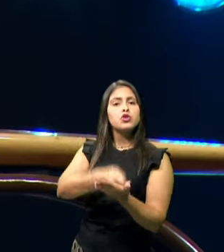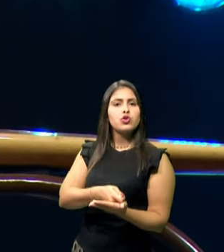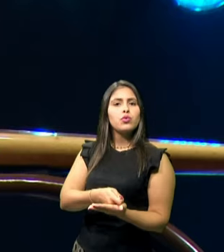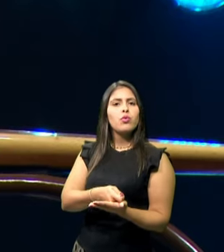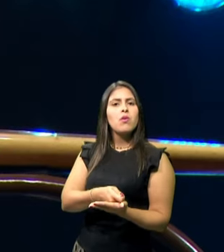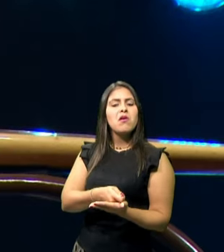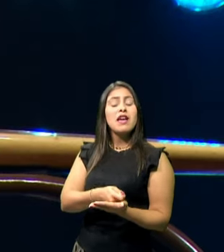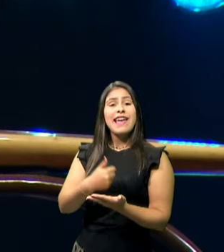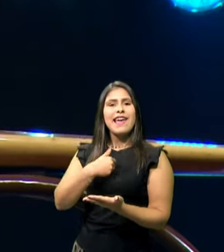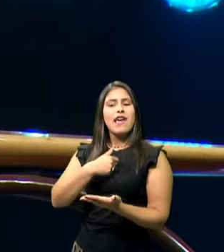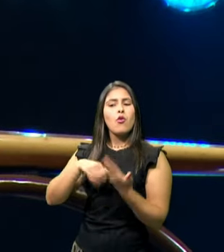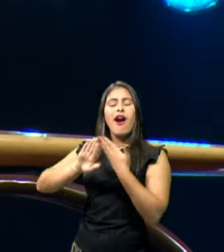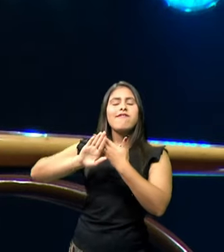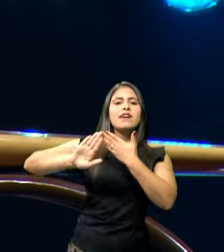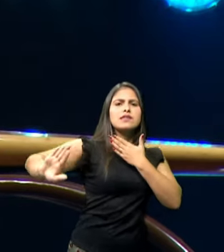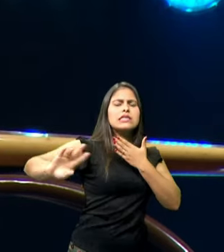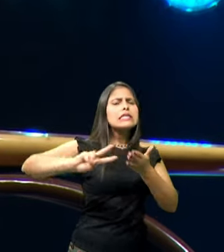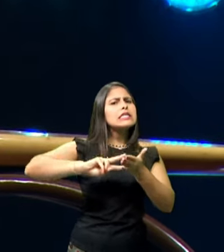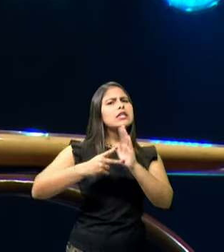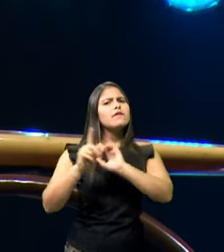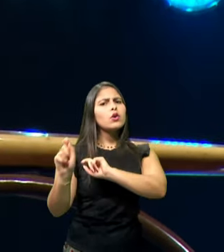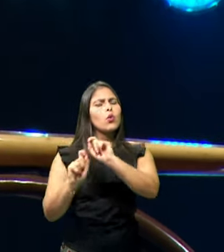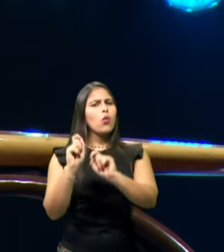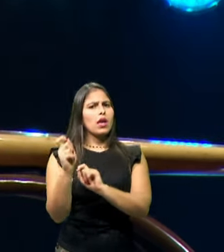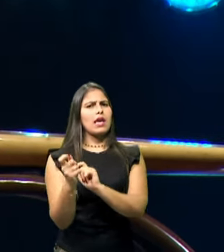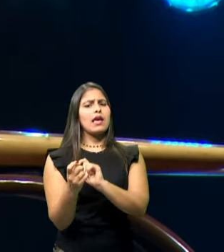contaminar. Significa que Daniel